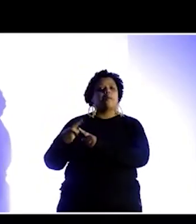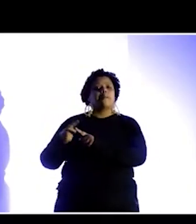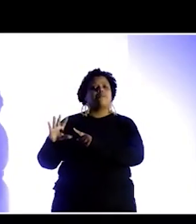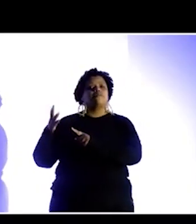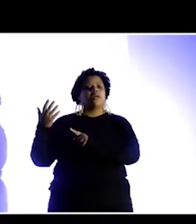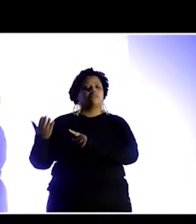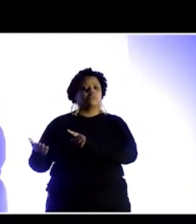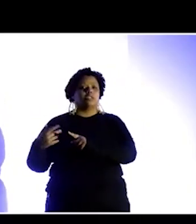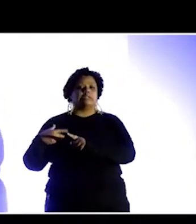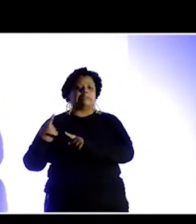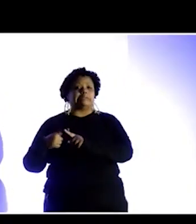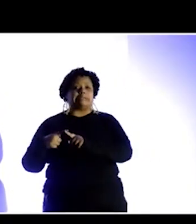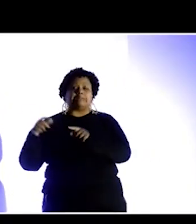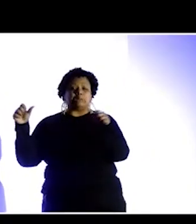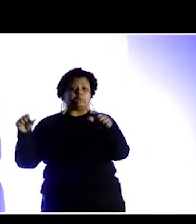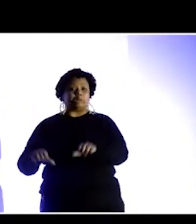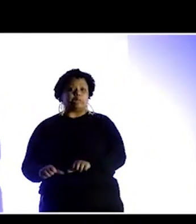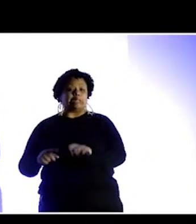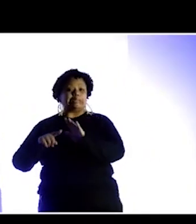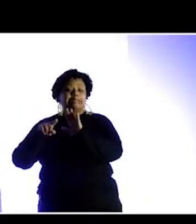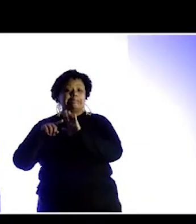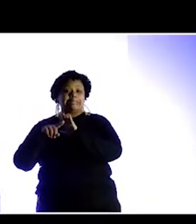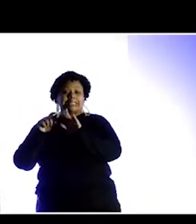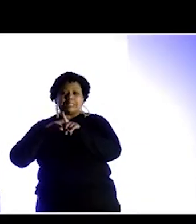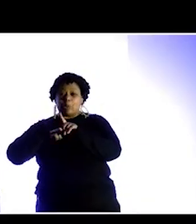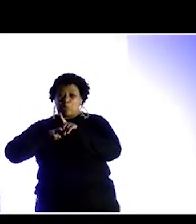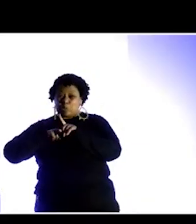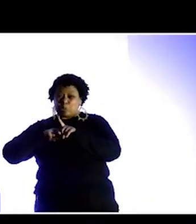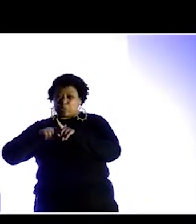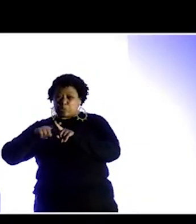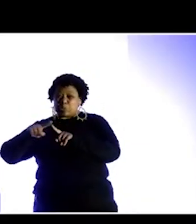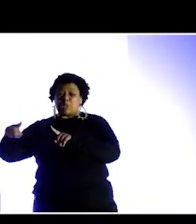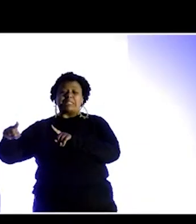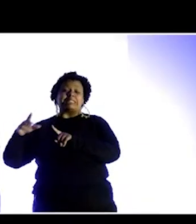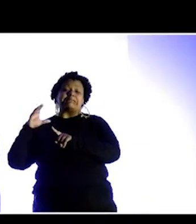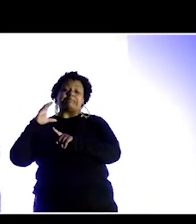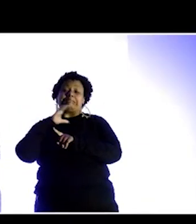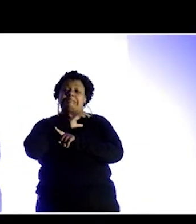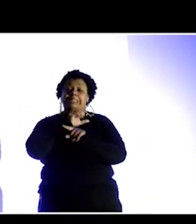à situação insustentável que esses níveis de temperatura causarão.